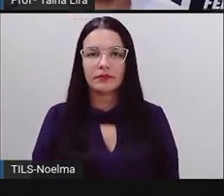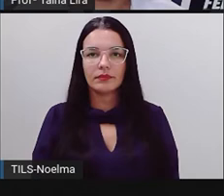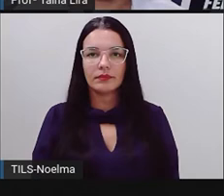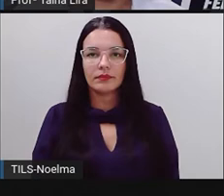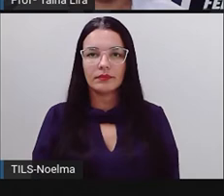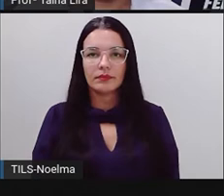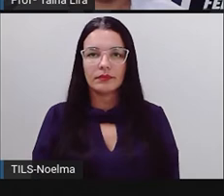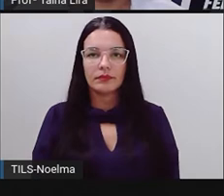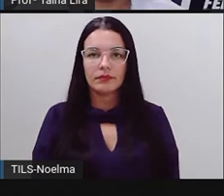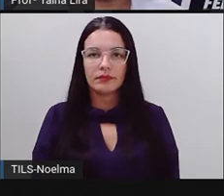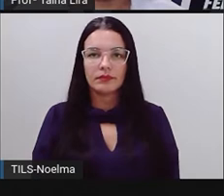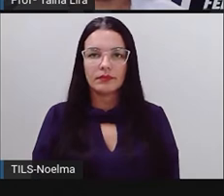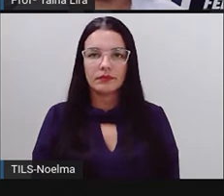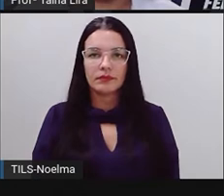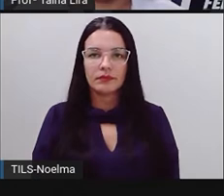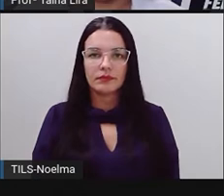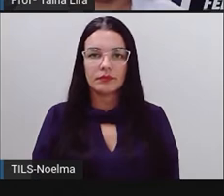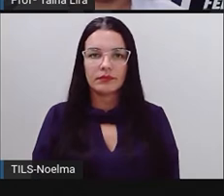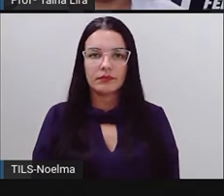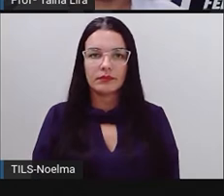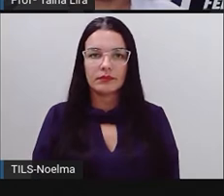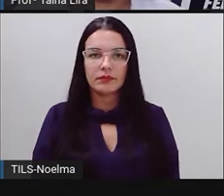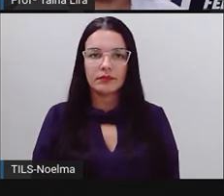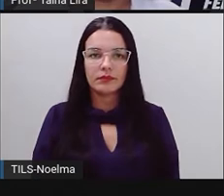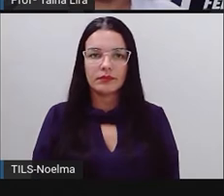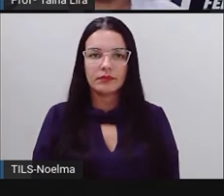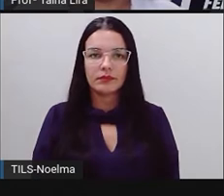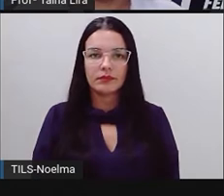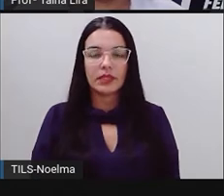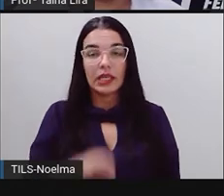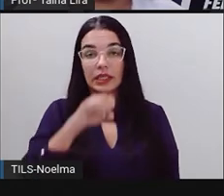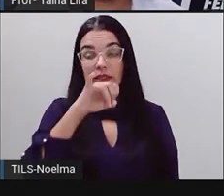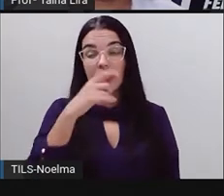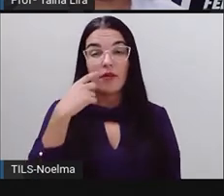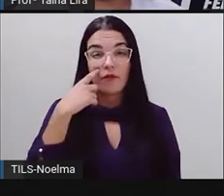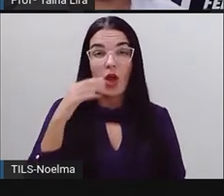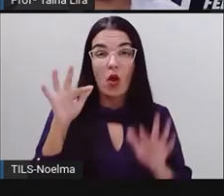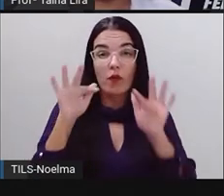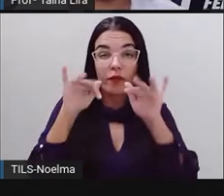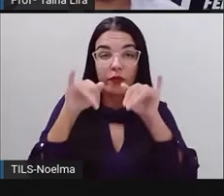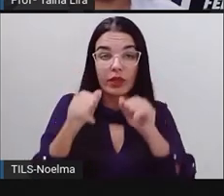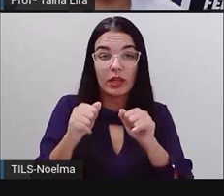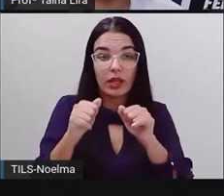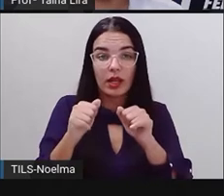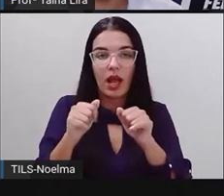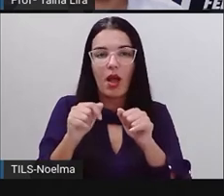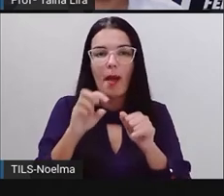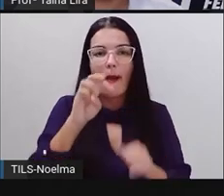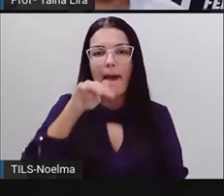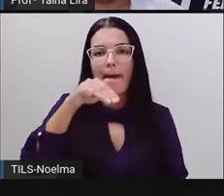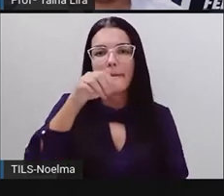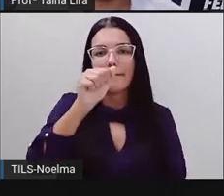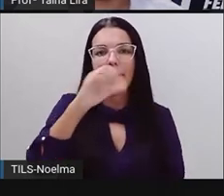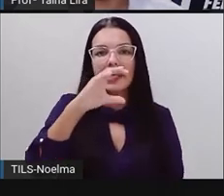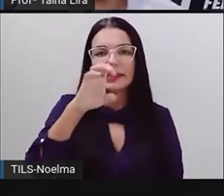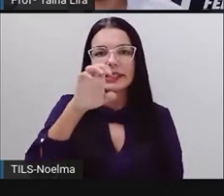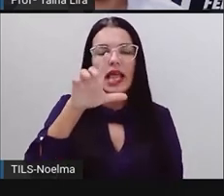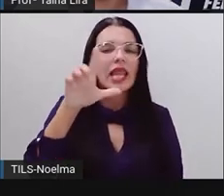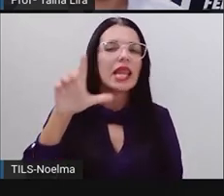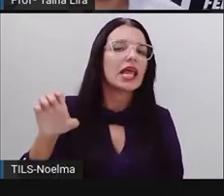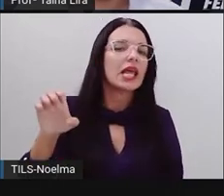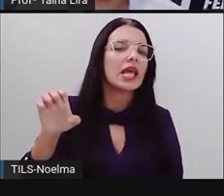analisar essas palavras aí com esse é lá no final então Marcele Marcele